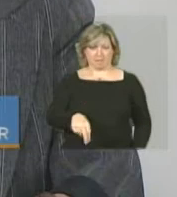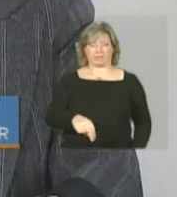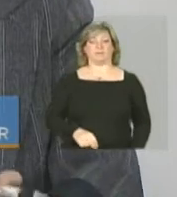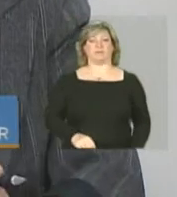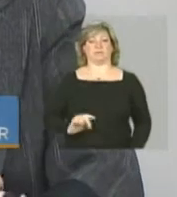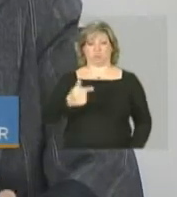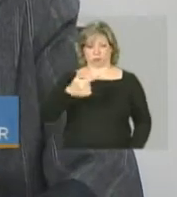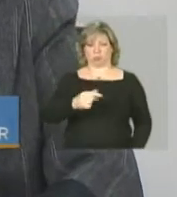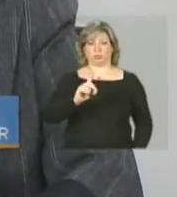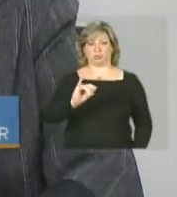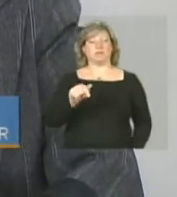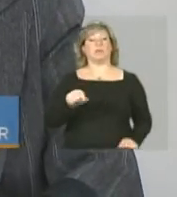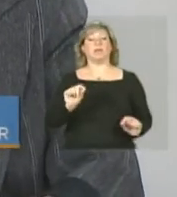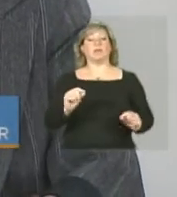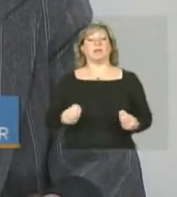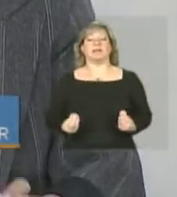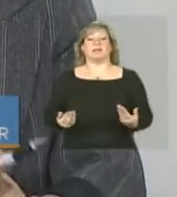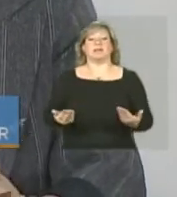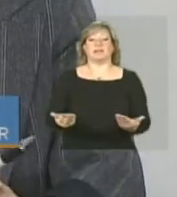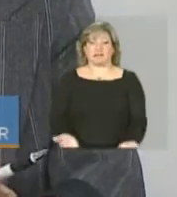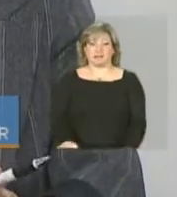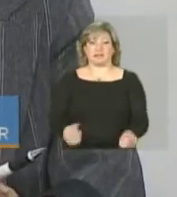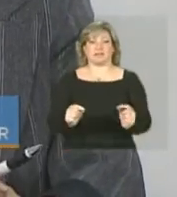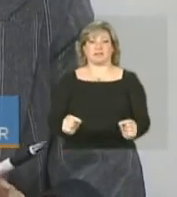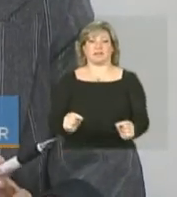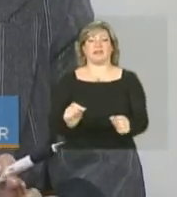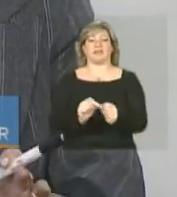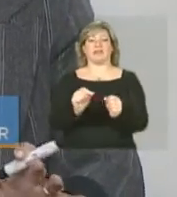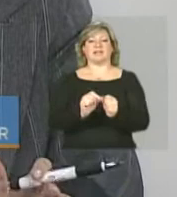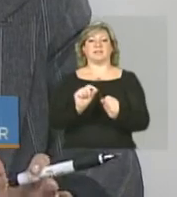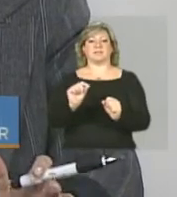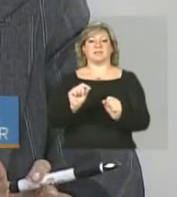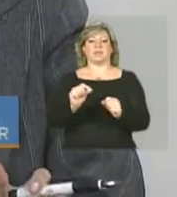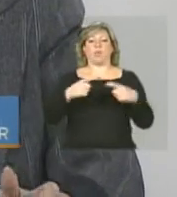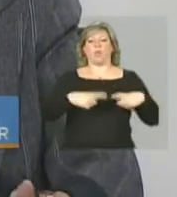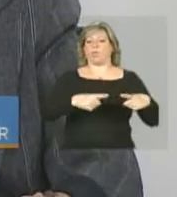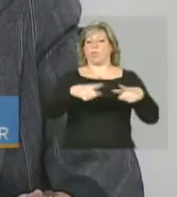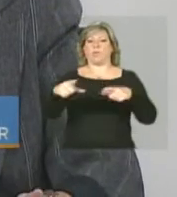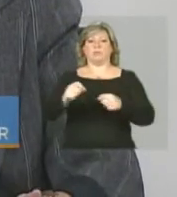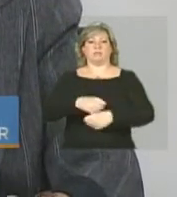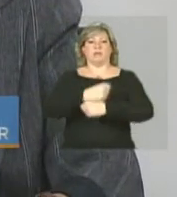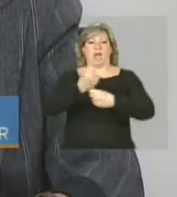é dedicado, ele se realiza em espaços amplos